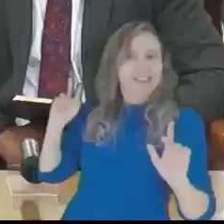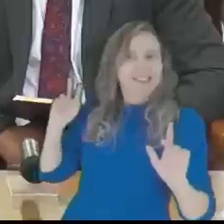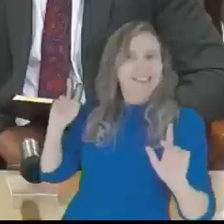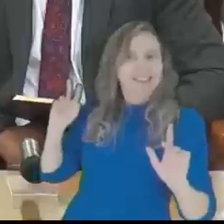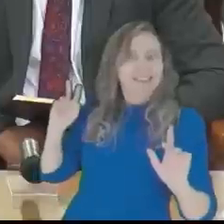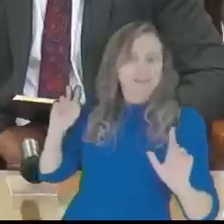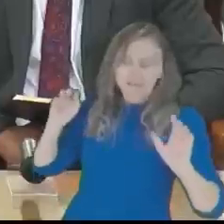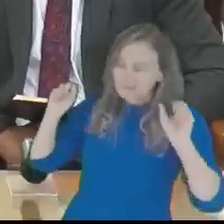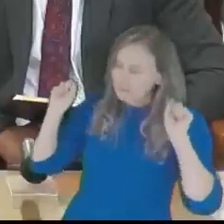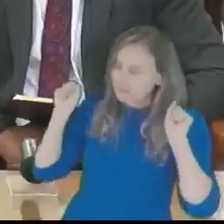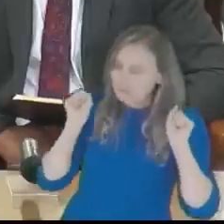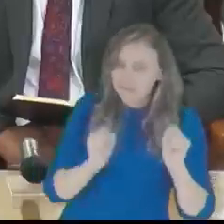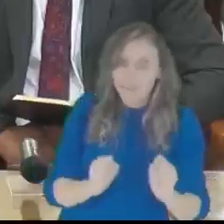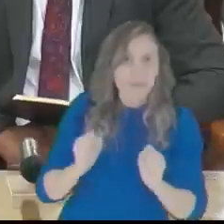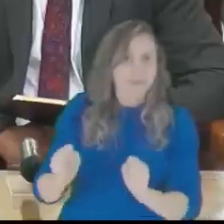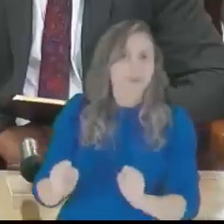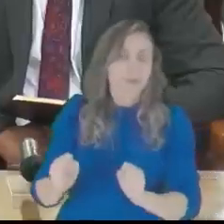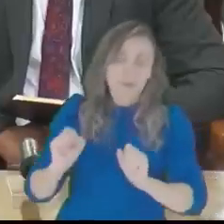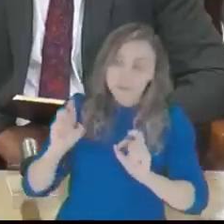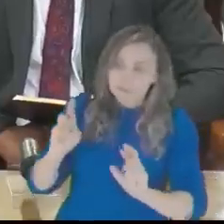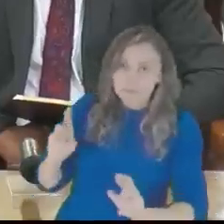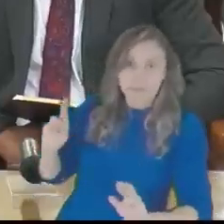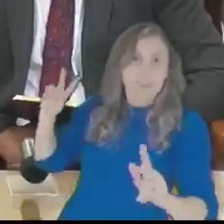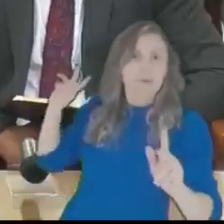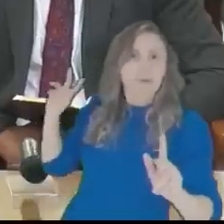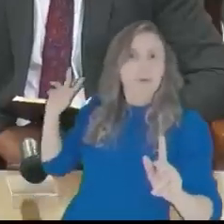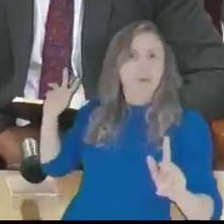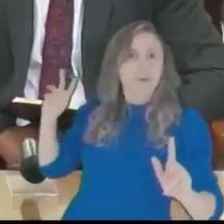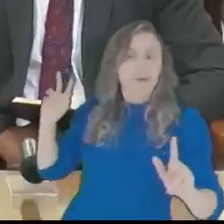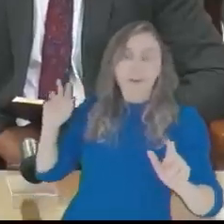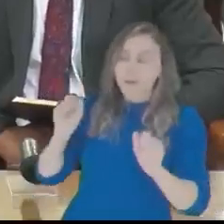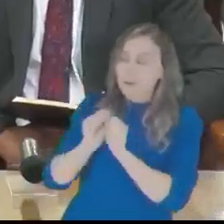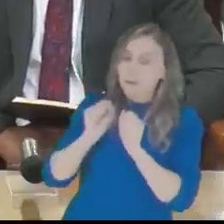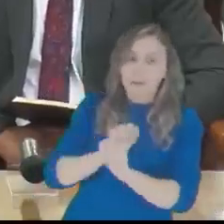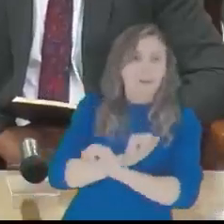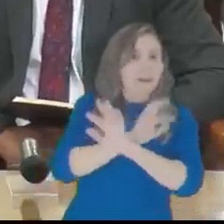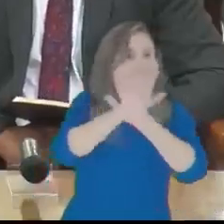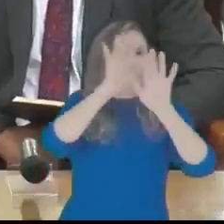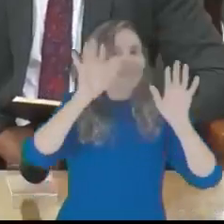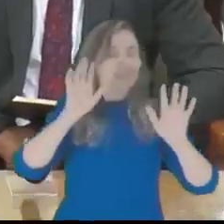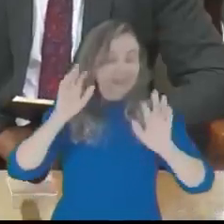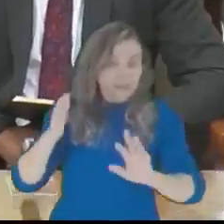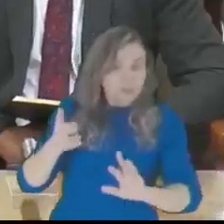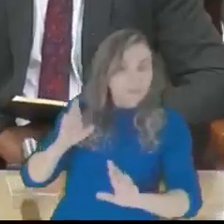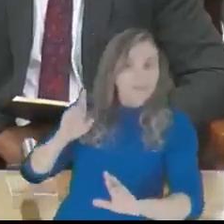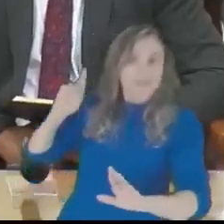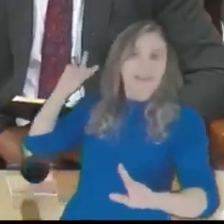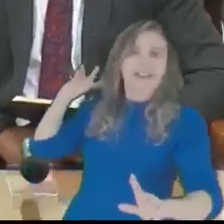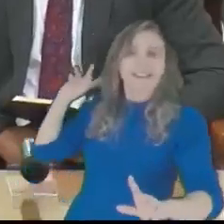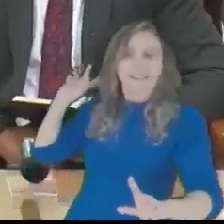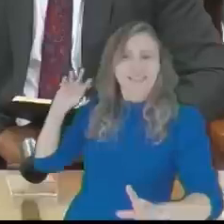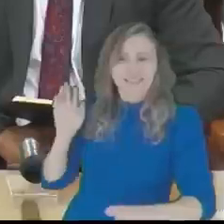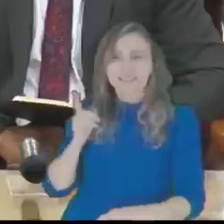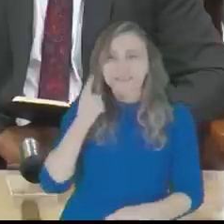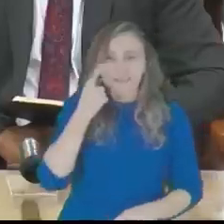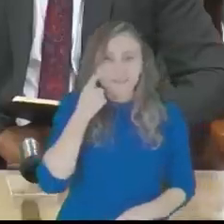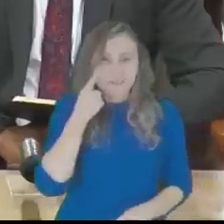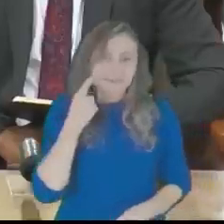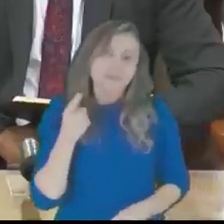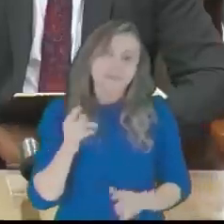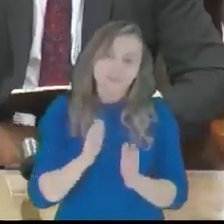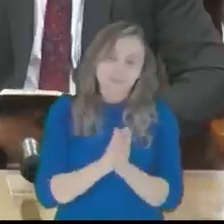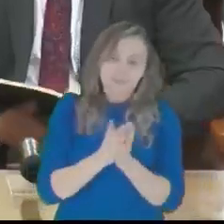modo poderoso, de um modo visível, de um modo glorioso. Louvado seja Deus. Vamos abrir a